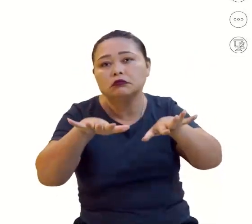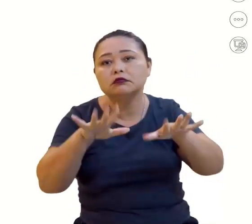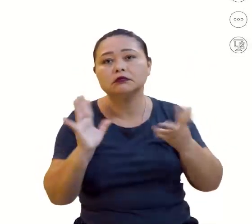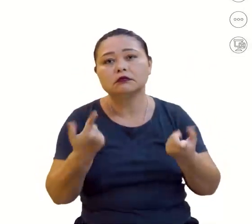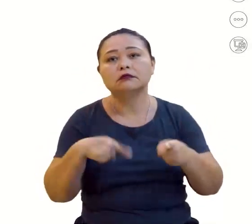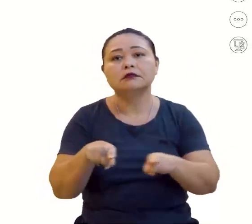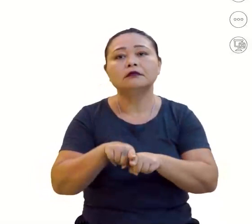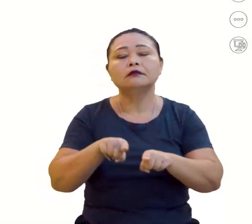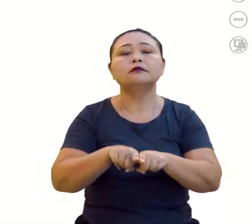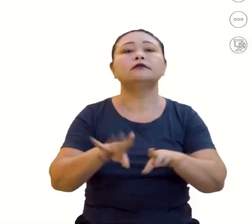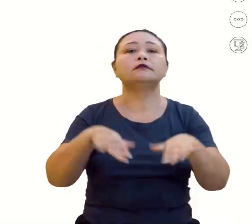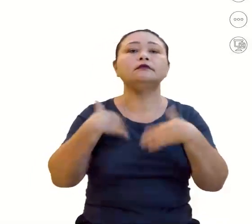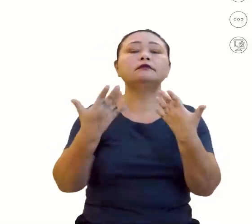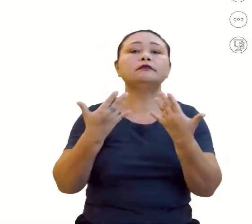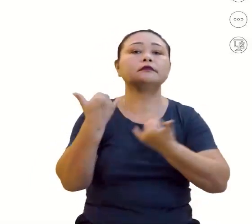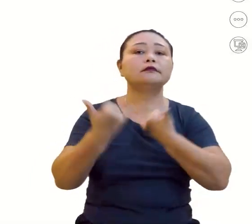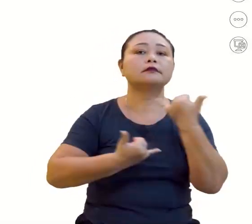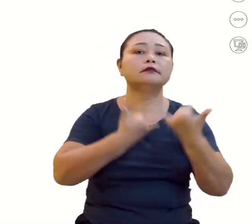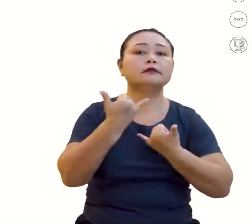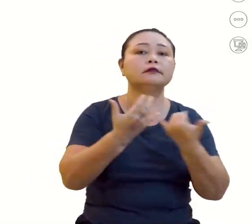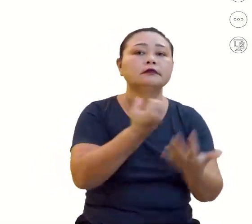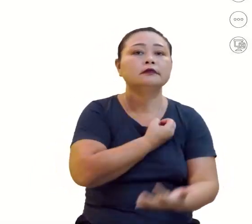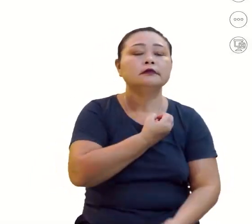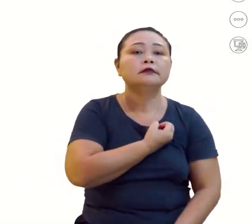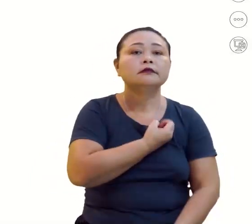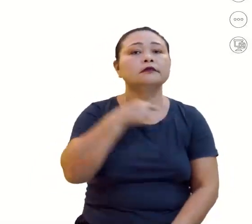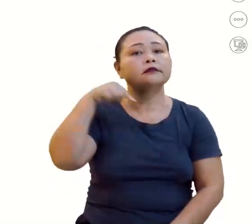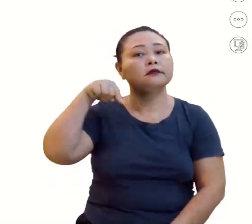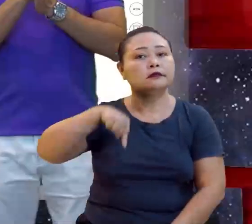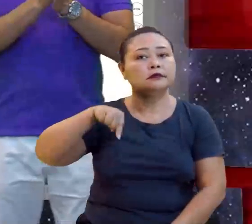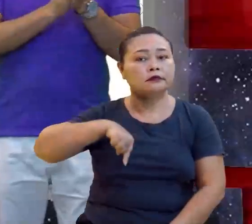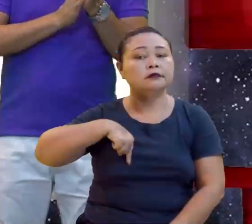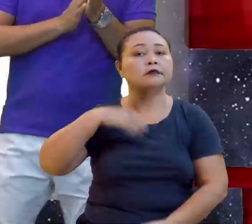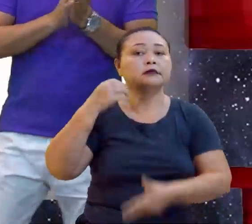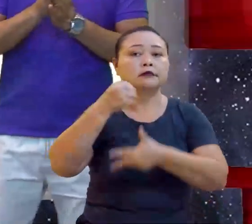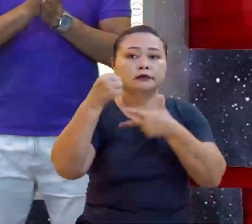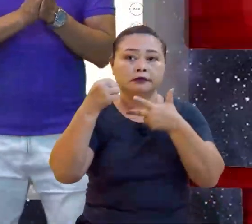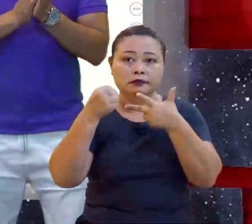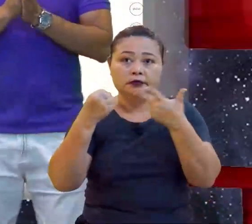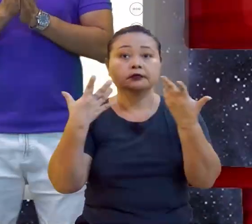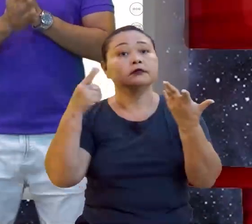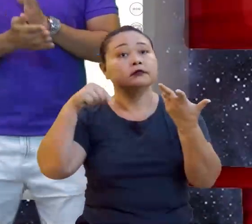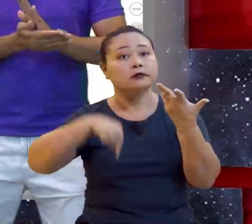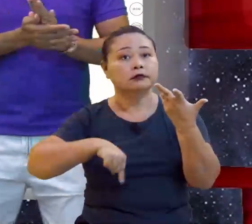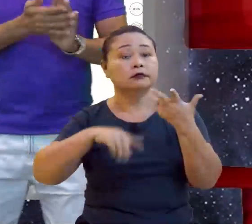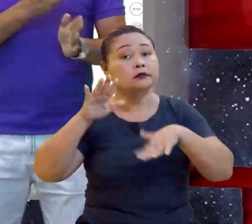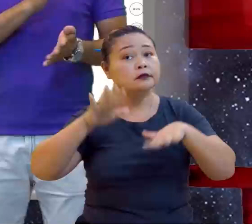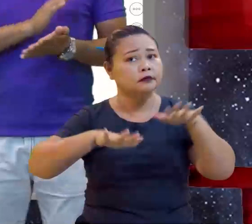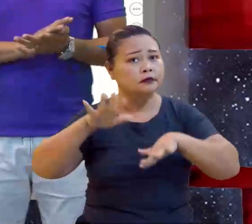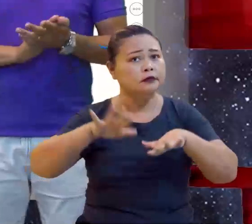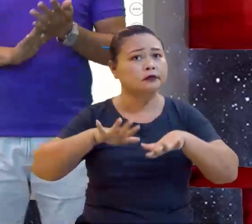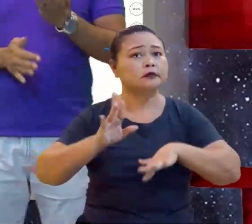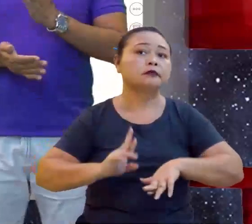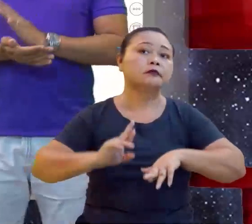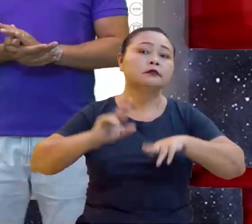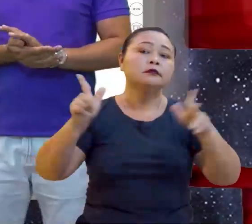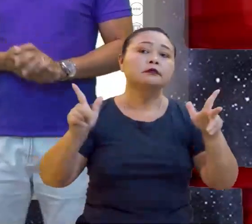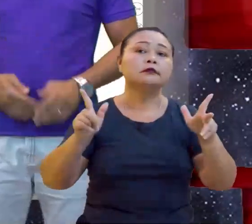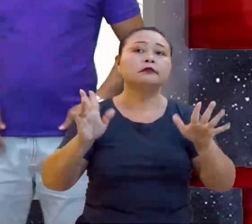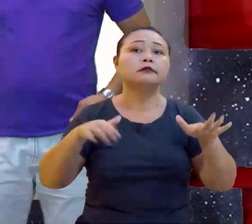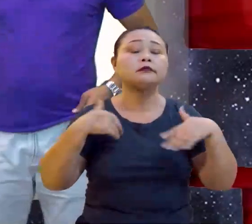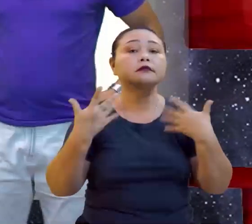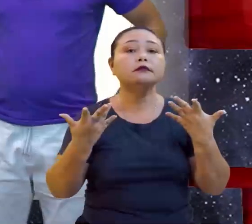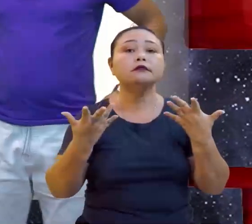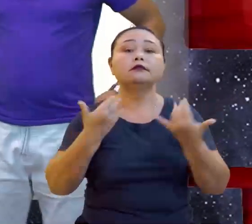então? Brincando com os números. Nas aulas do Enem, o nosso brincando com os números às vezes vem um pouquinho diferente, né? O brincando